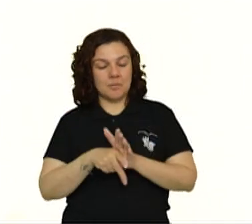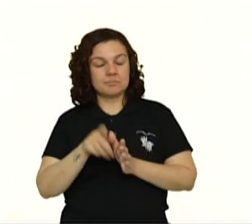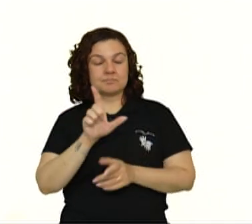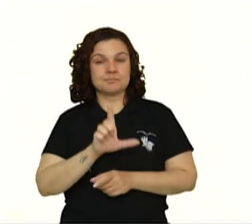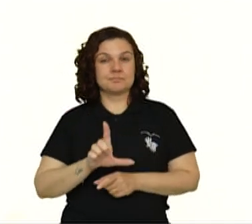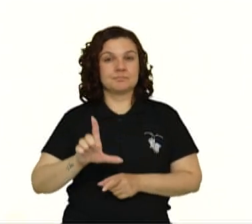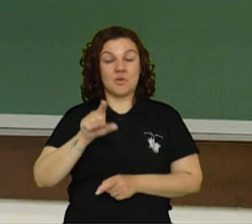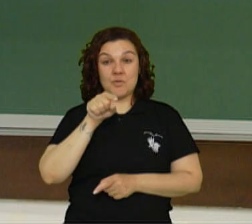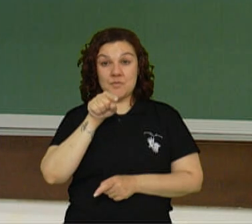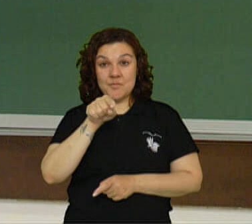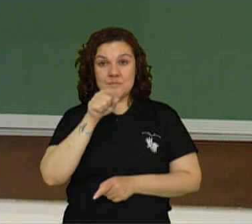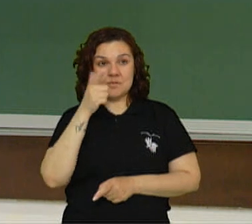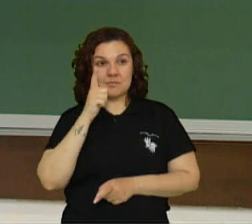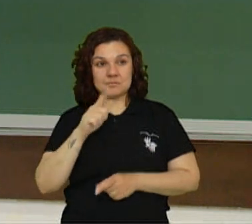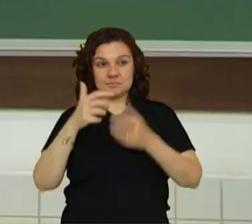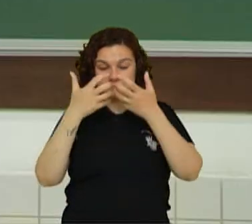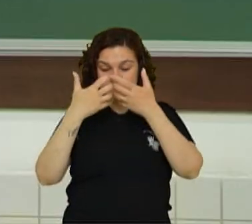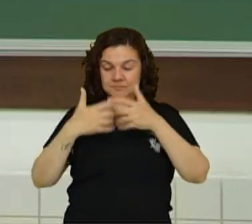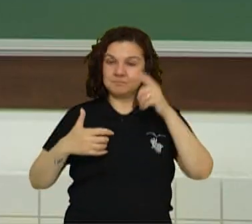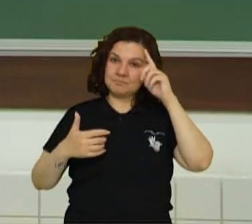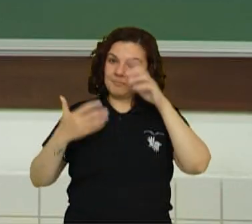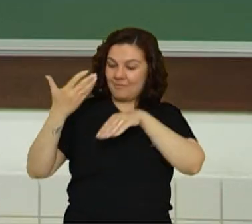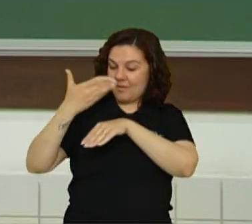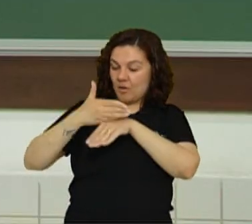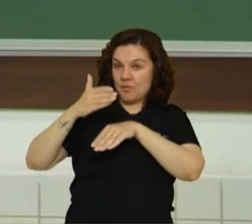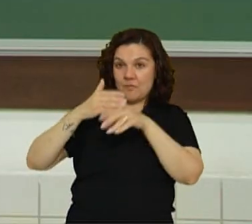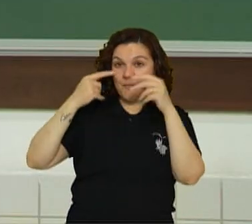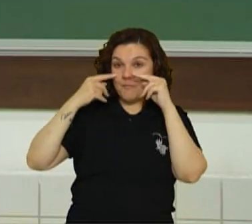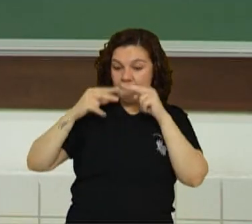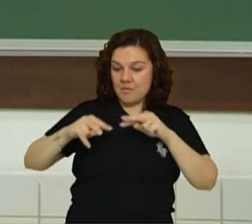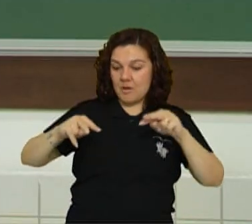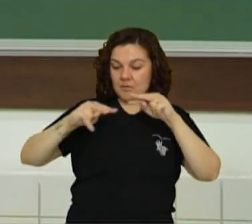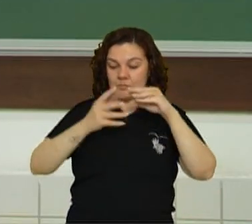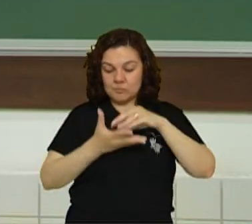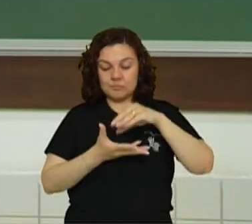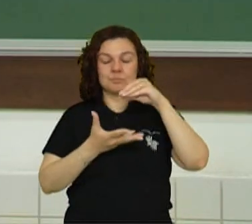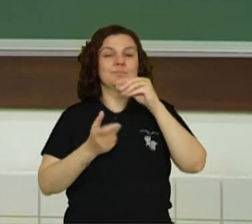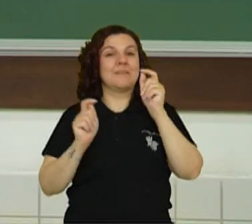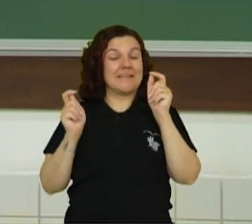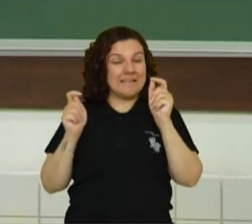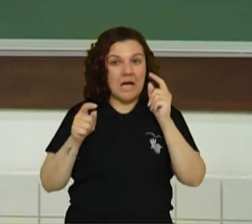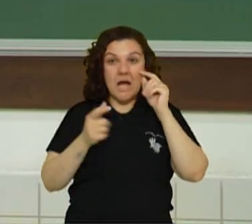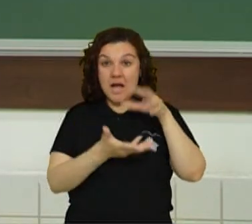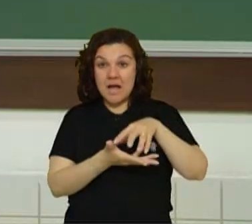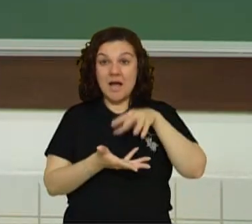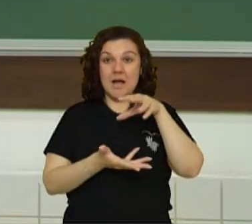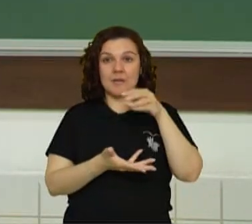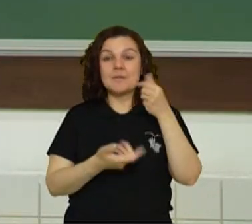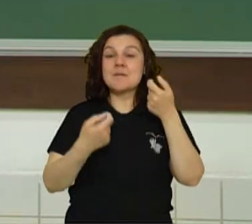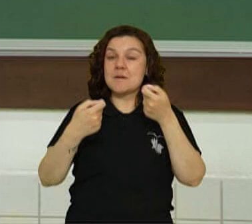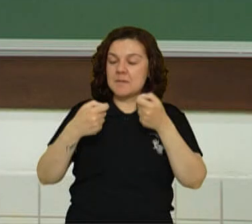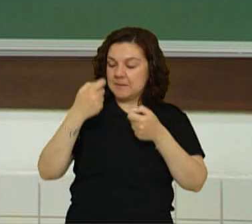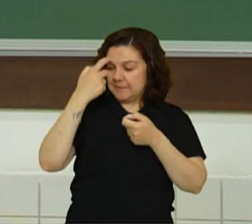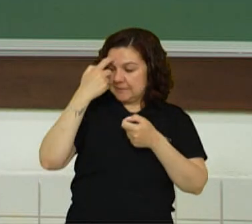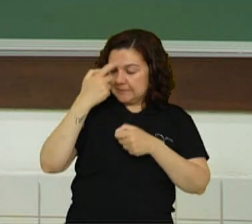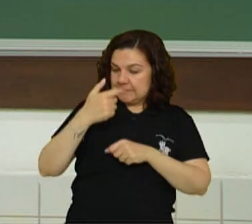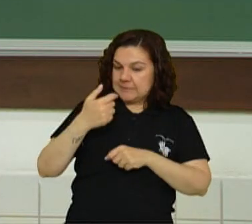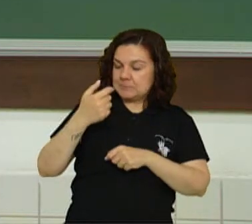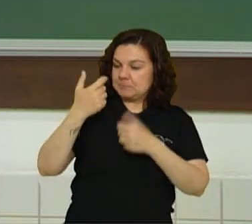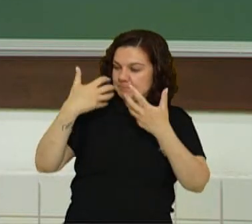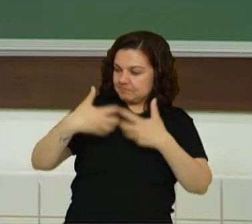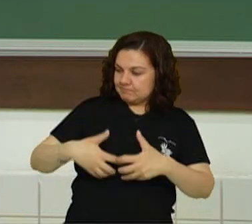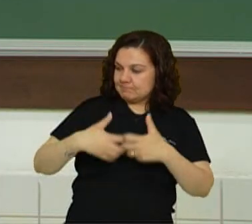lógica para que você exercite o seu abstrato. Você tem que pensar na figura, na